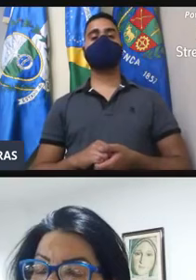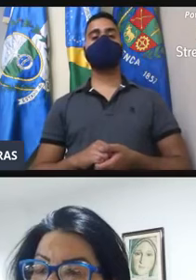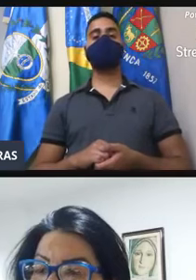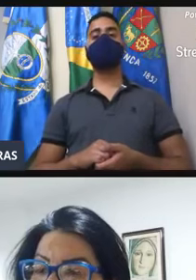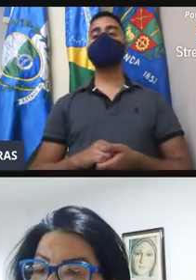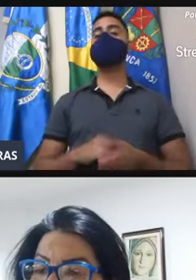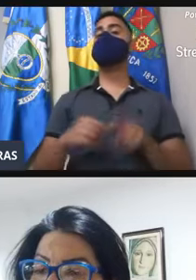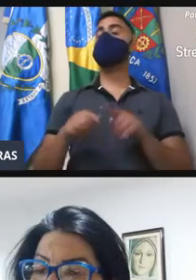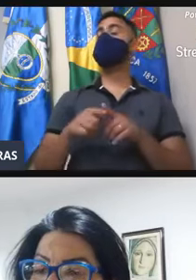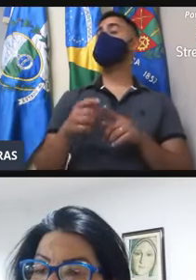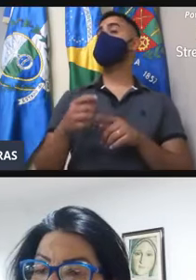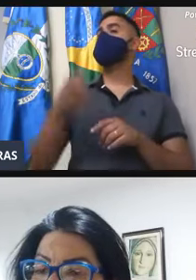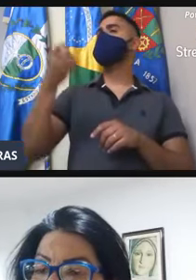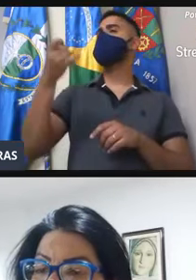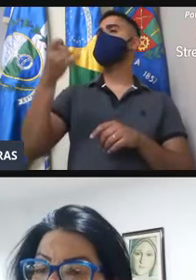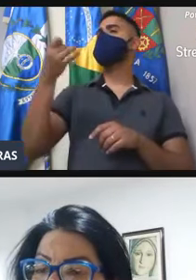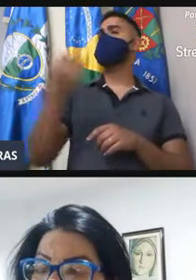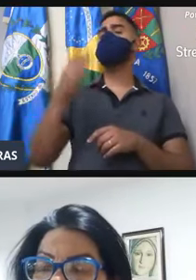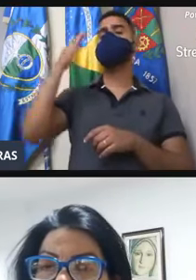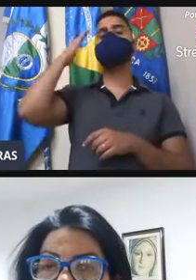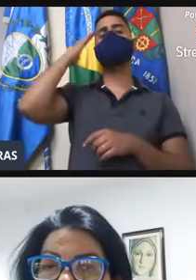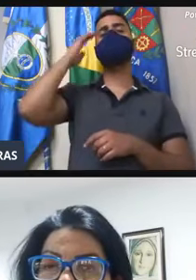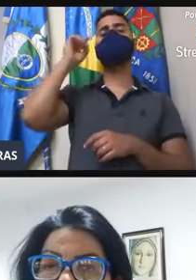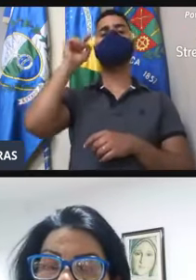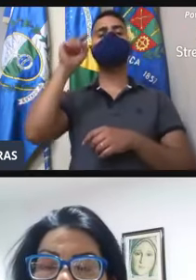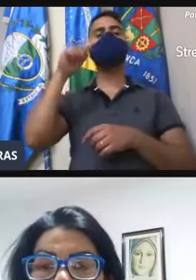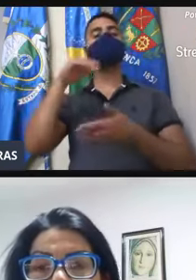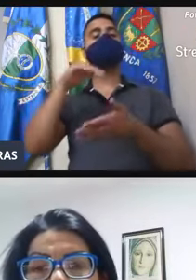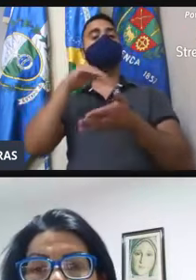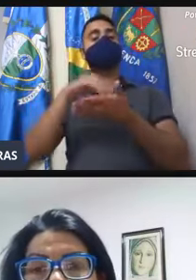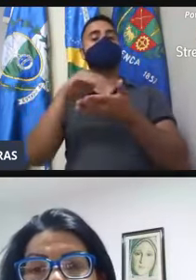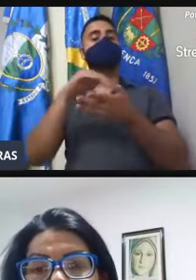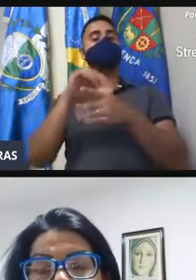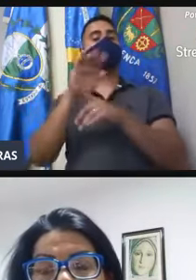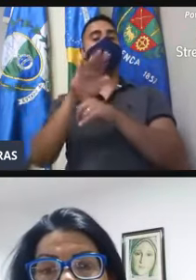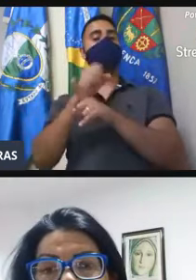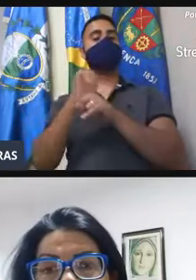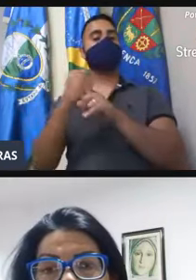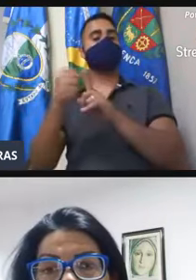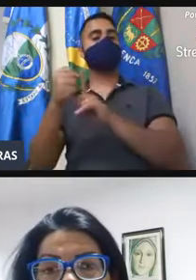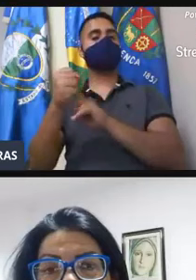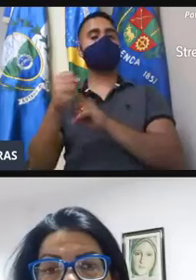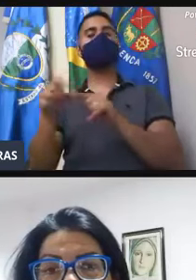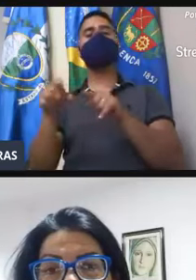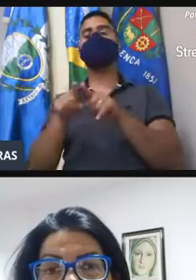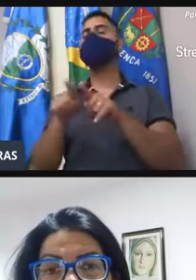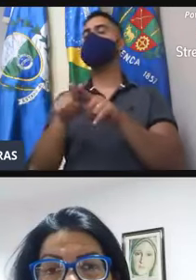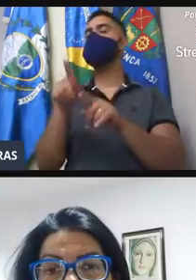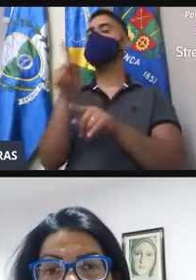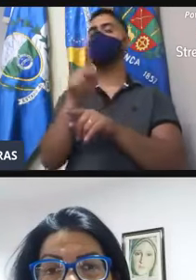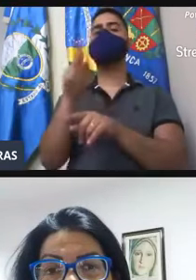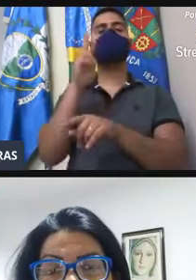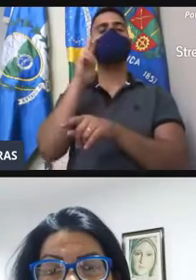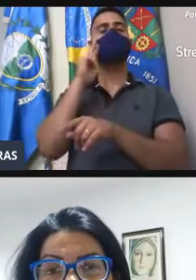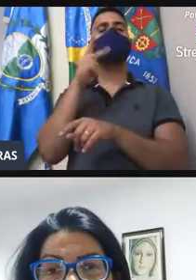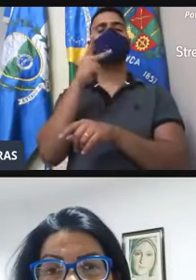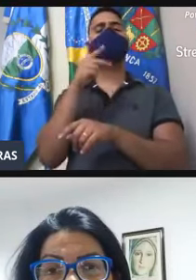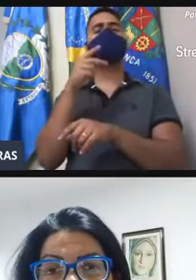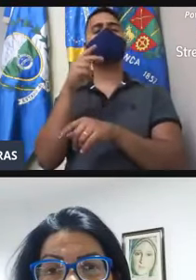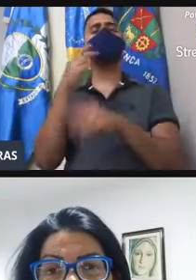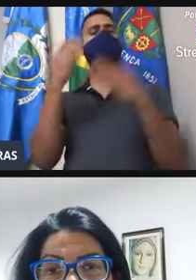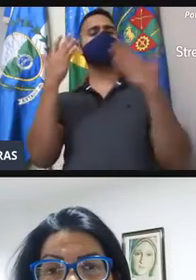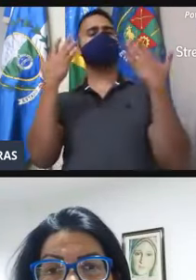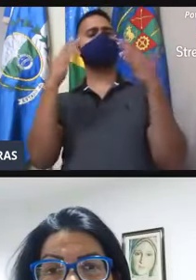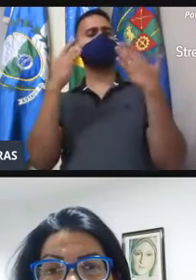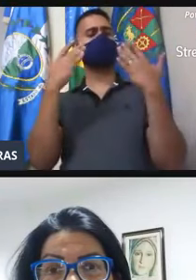é um esclarecimento. Acho que a senhora, como secretária de assistência social, e como o professor Rafael falou, a senhora está de parabéns de assumir